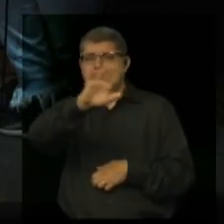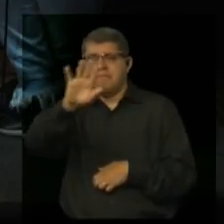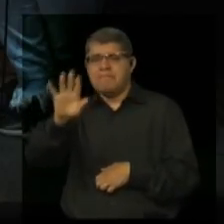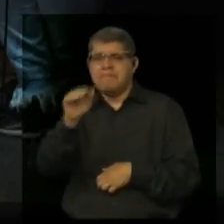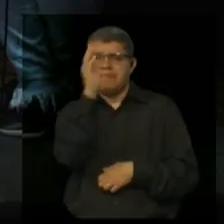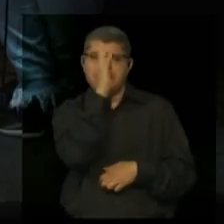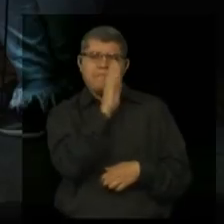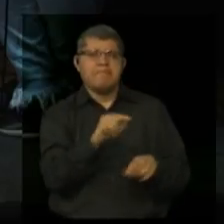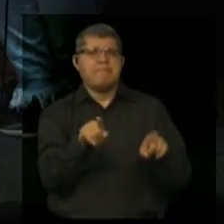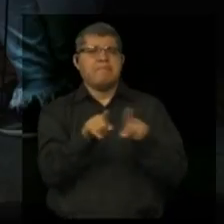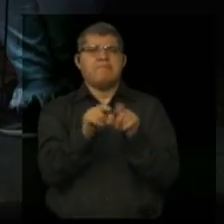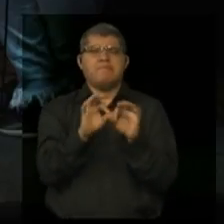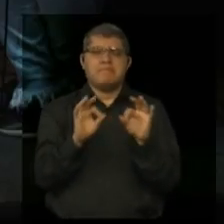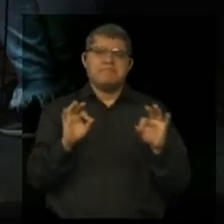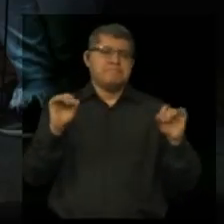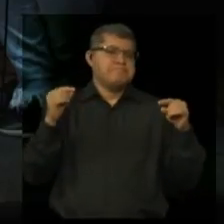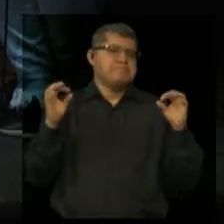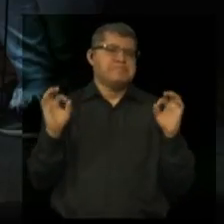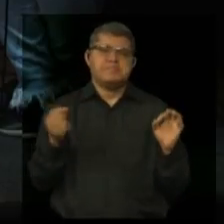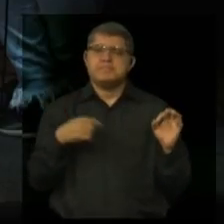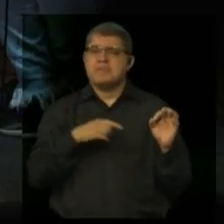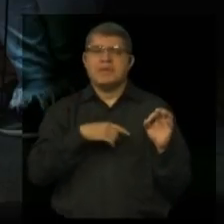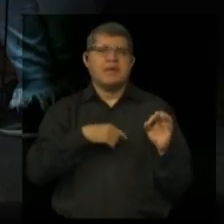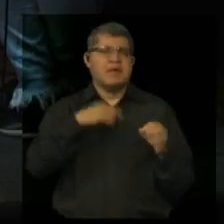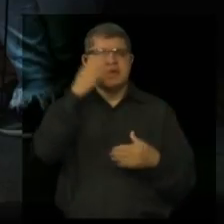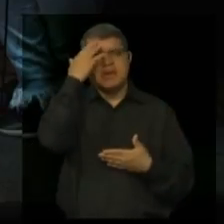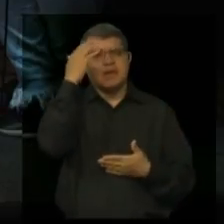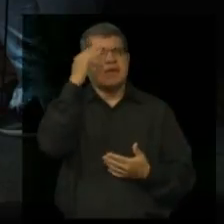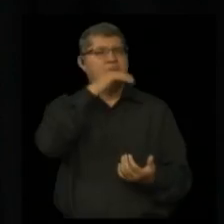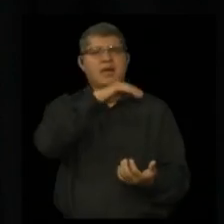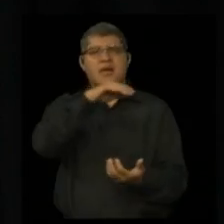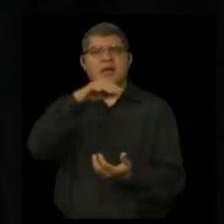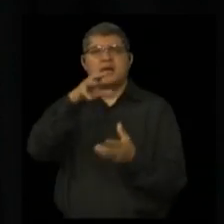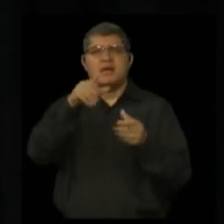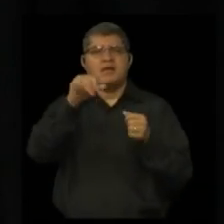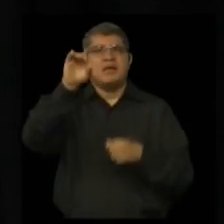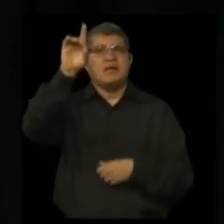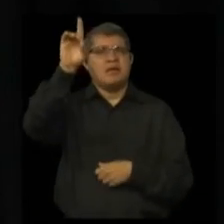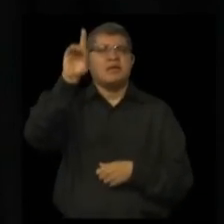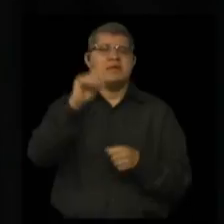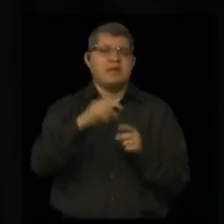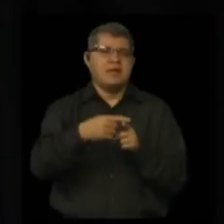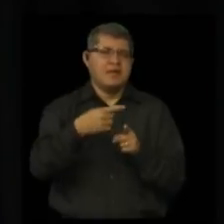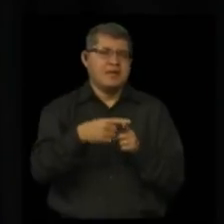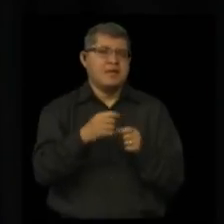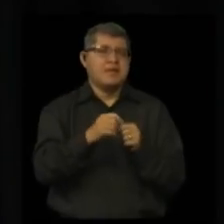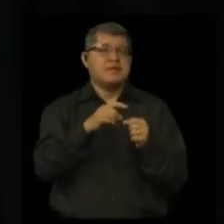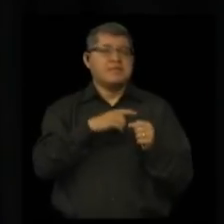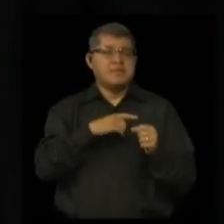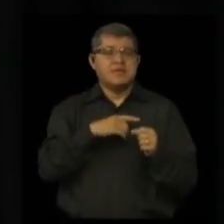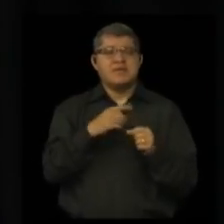pelo Brasil. Então, eu tenho muita gratidão ao universo, muita gratidão a Deus por